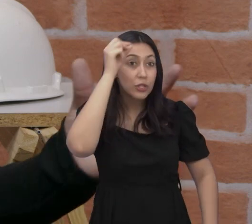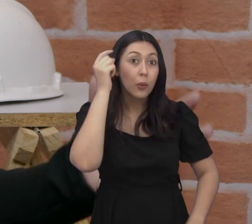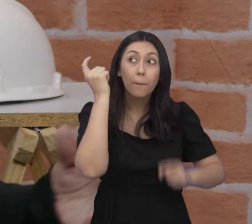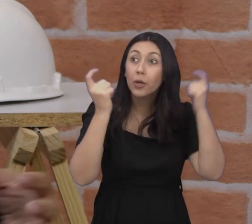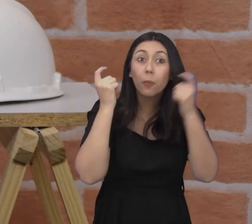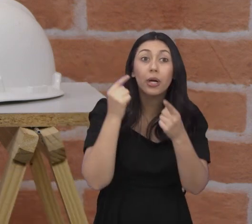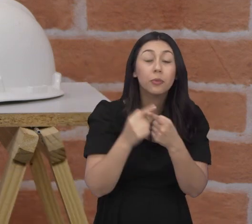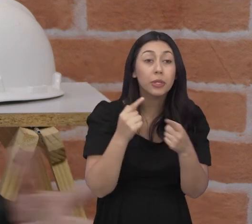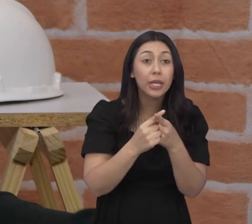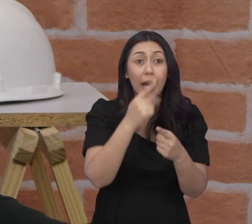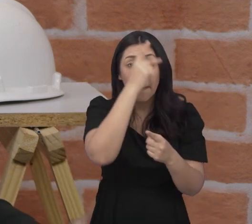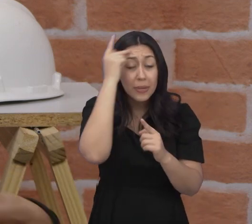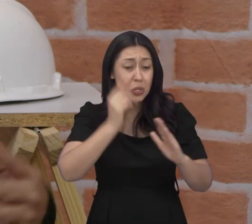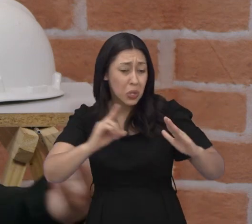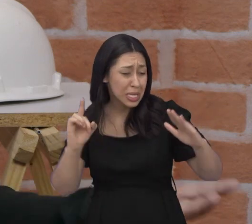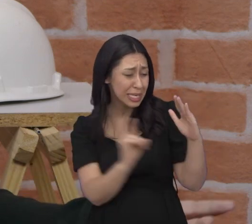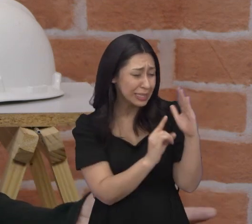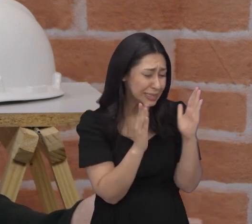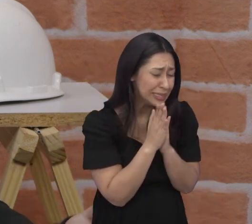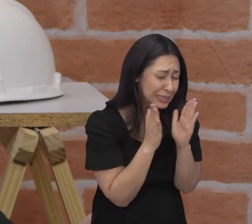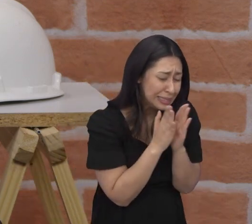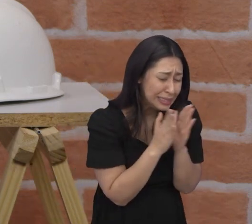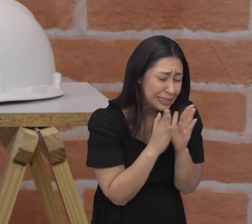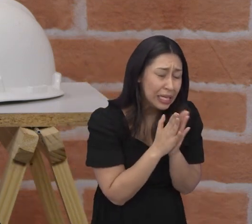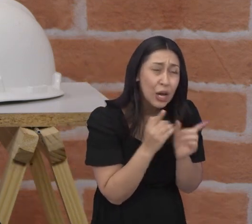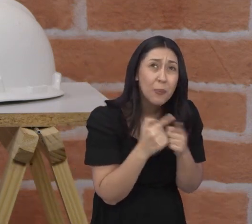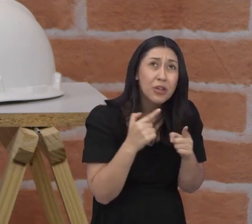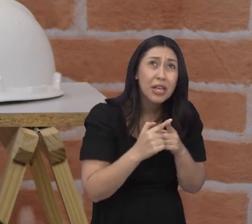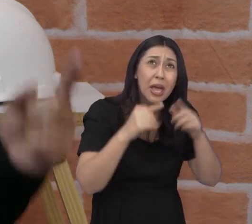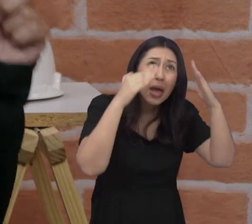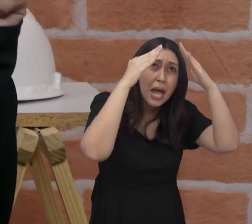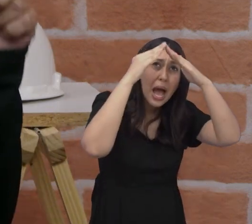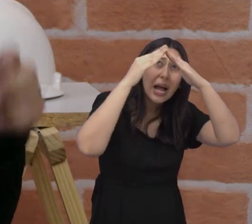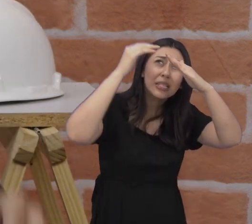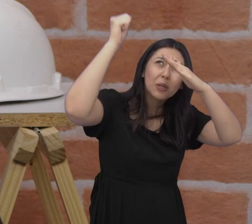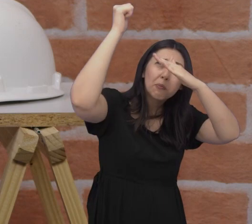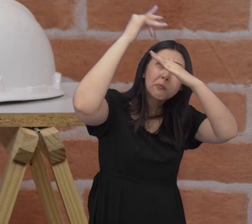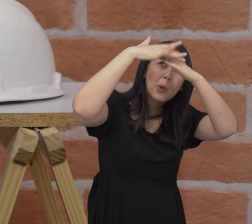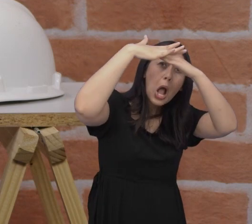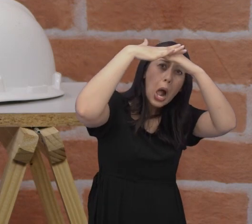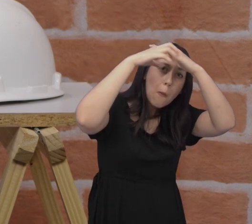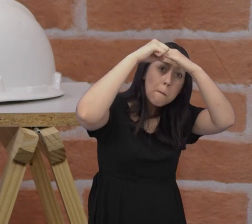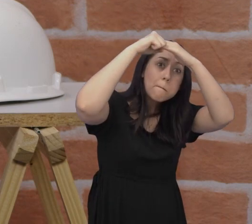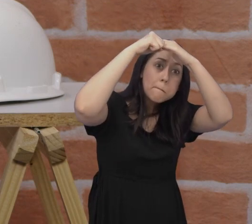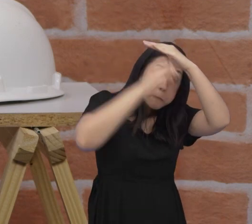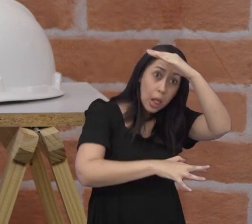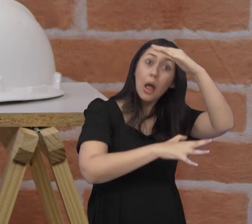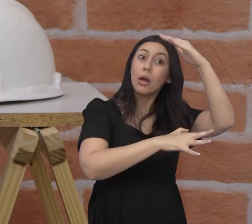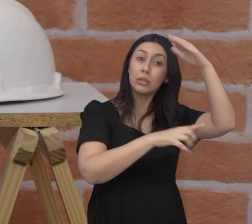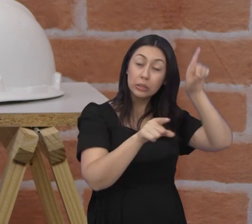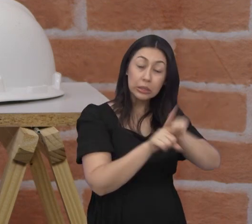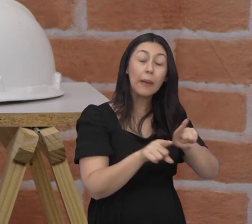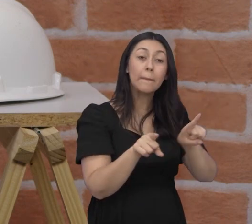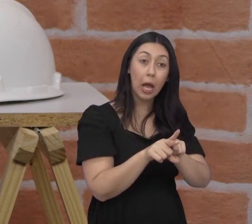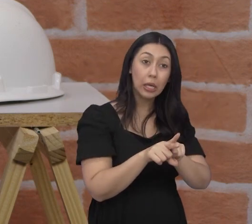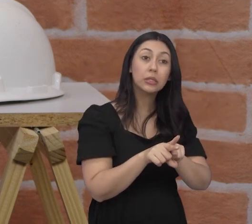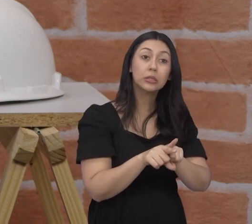pessoas entravam dentro de suas casas e começavam a rezar ali, que as luzes passavam por dentro das frestas dos telhados e atingiam as pessoas.